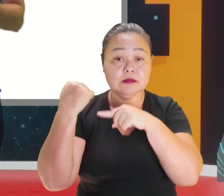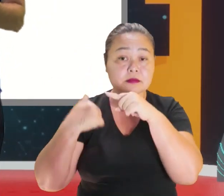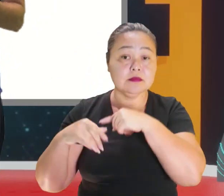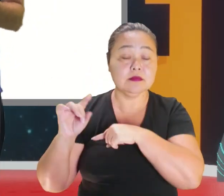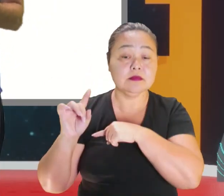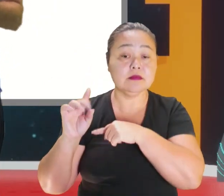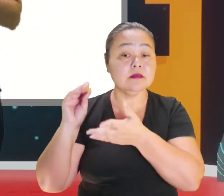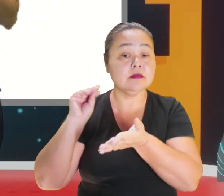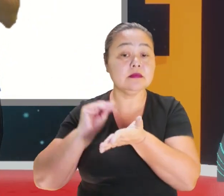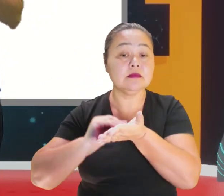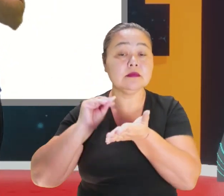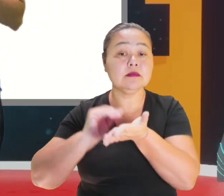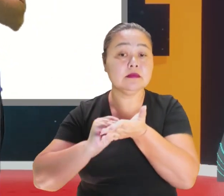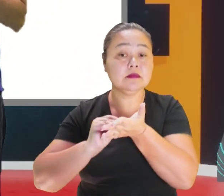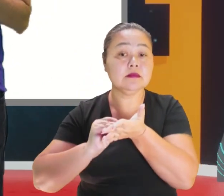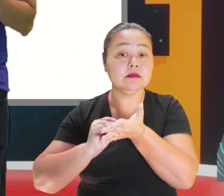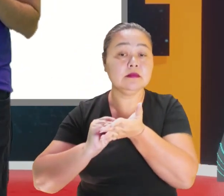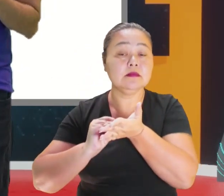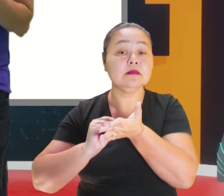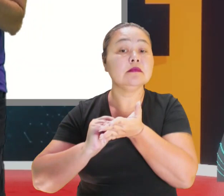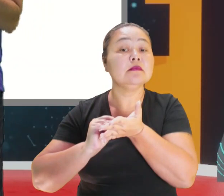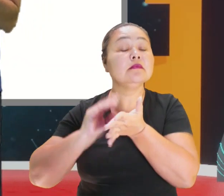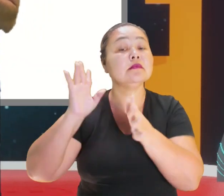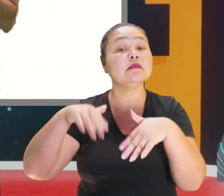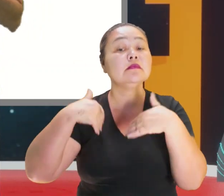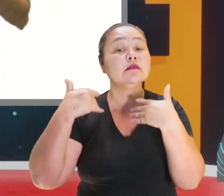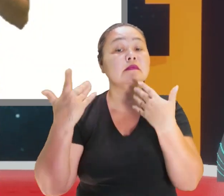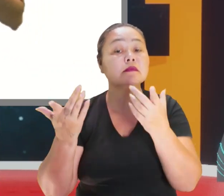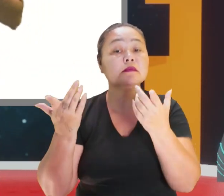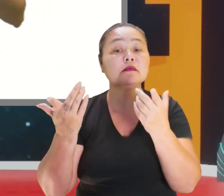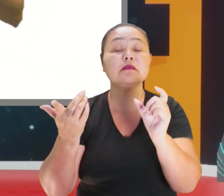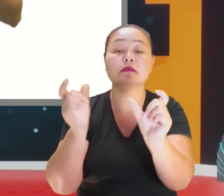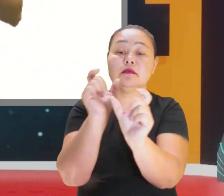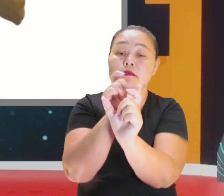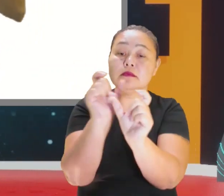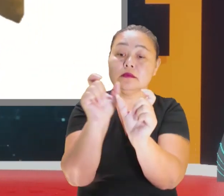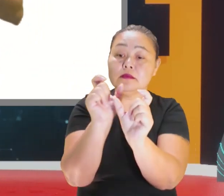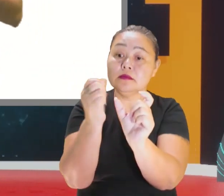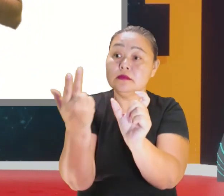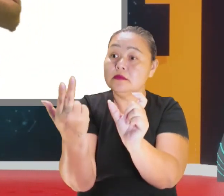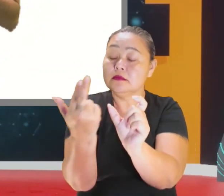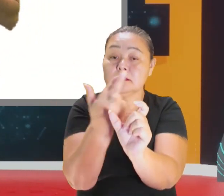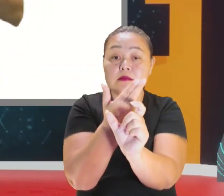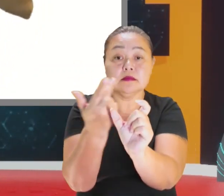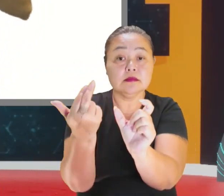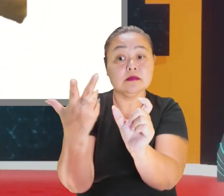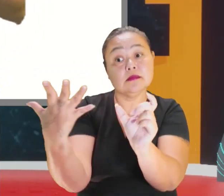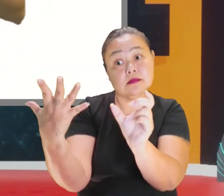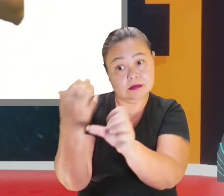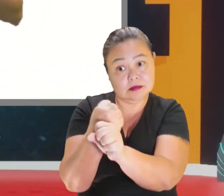um pouquinho, faltou, é o seguinte: quando os termos algébricos são semelhantes, a gente